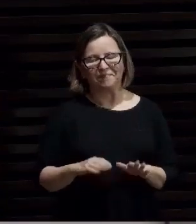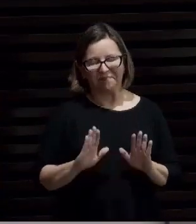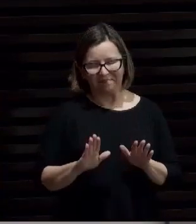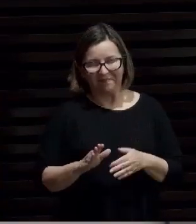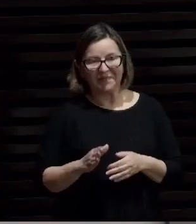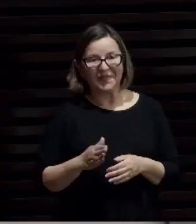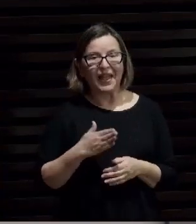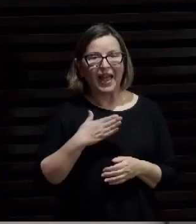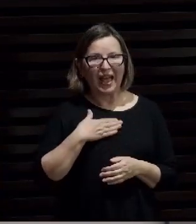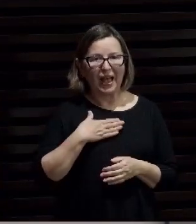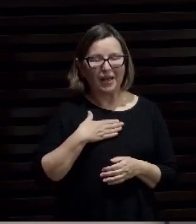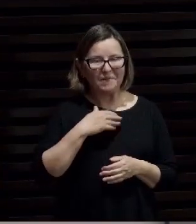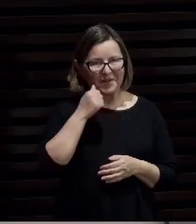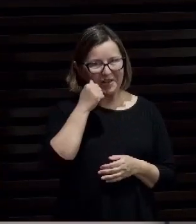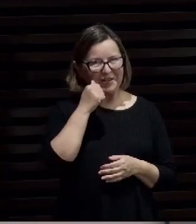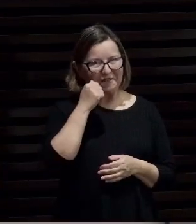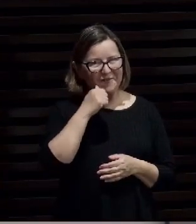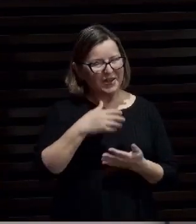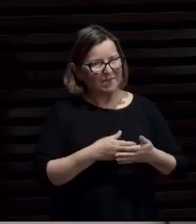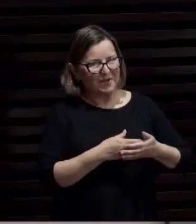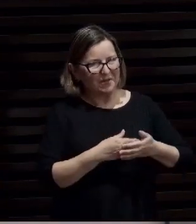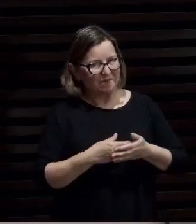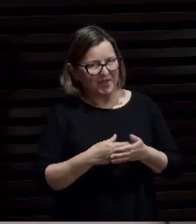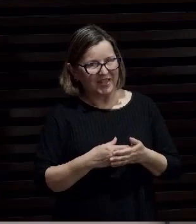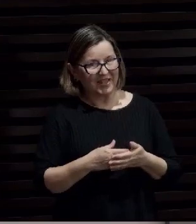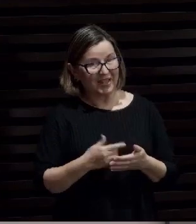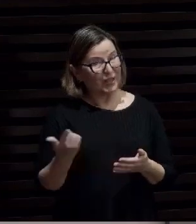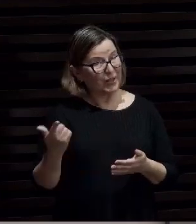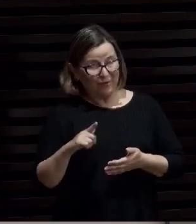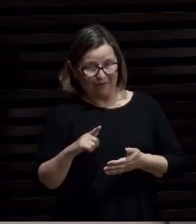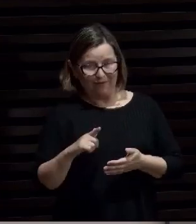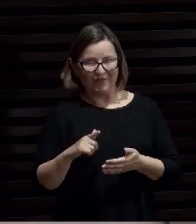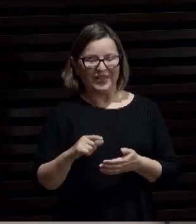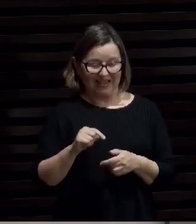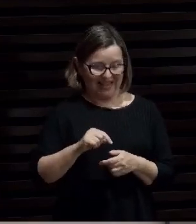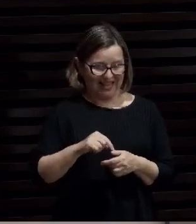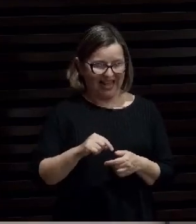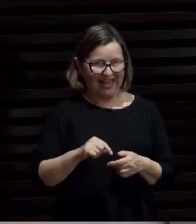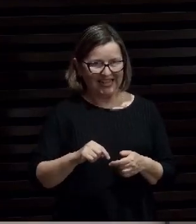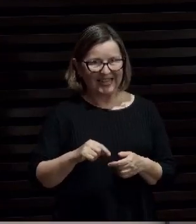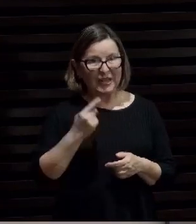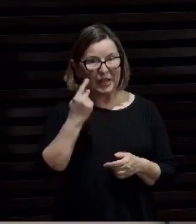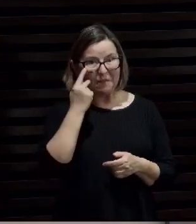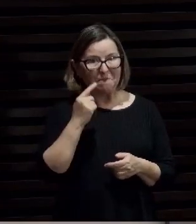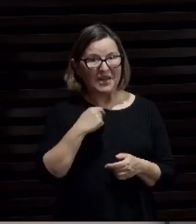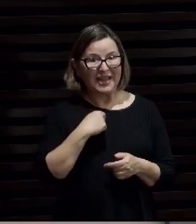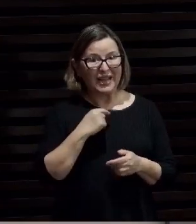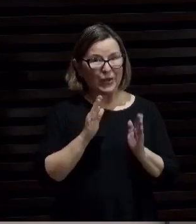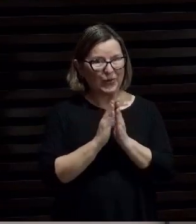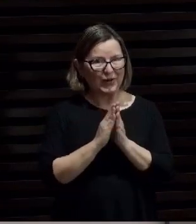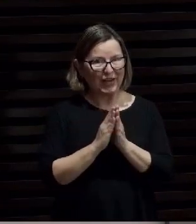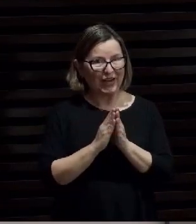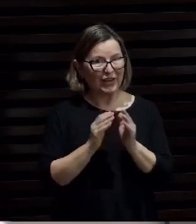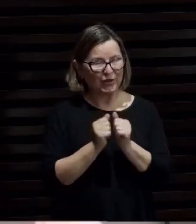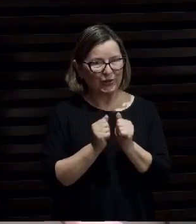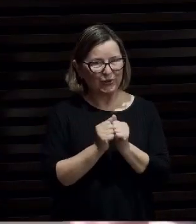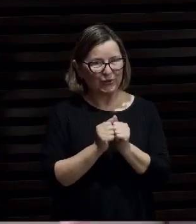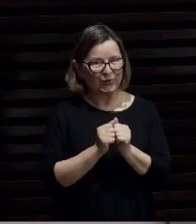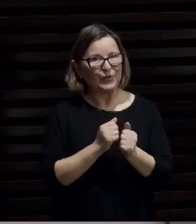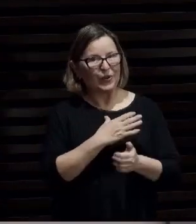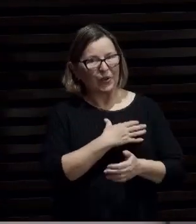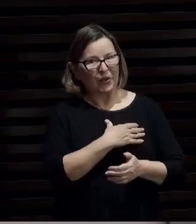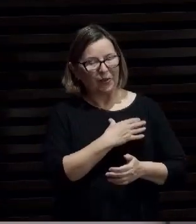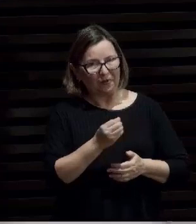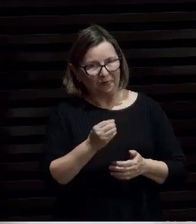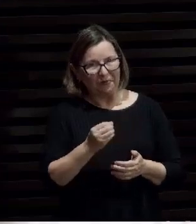nova, ela não veio aqui quando a gente orou, porque ela não sabe andar, porque ela não pode andar. Ela ainda só tem 10 meses. Mas ela já está se